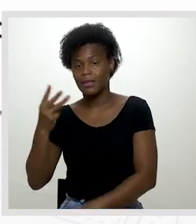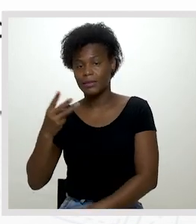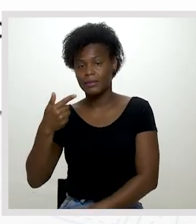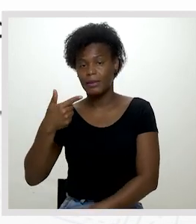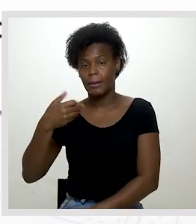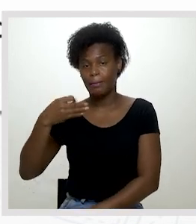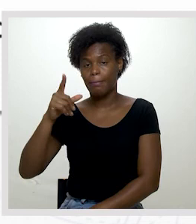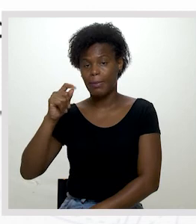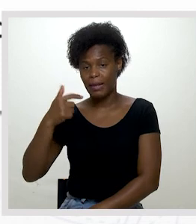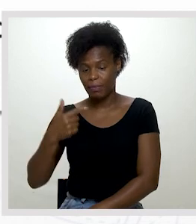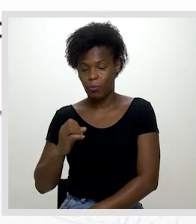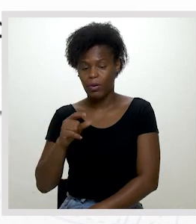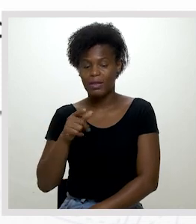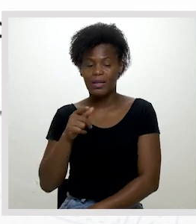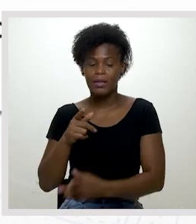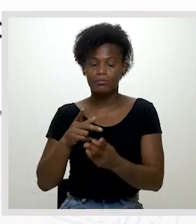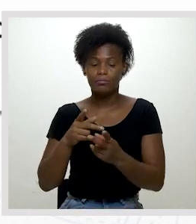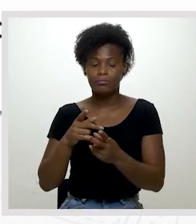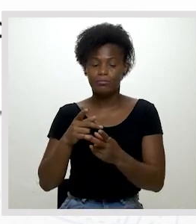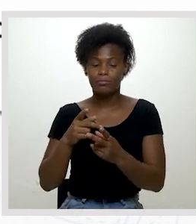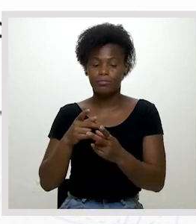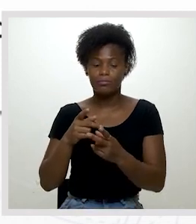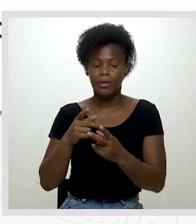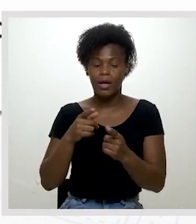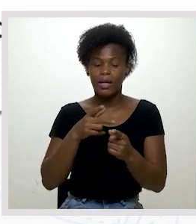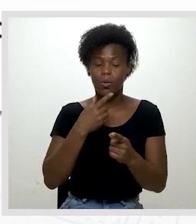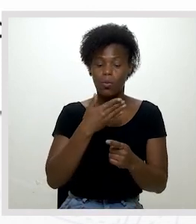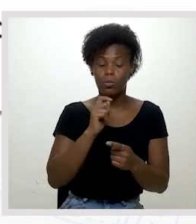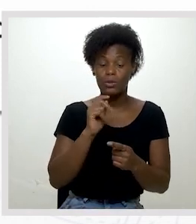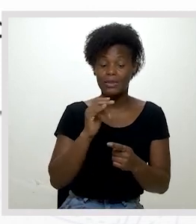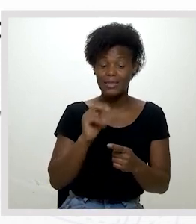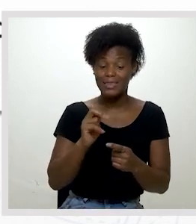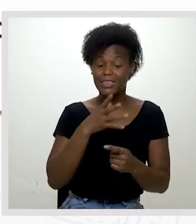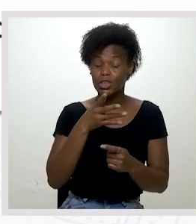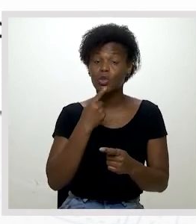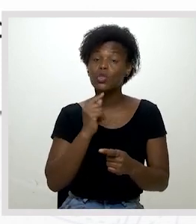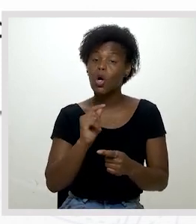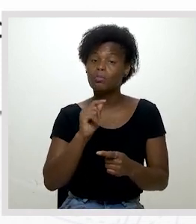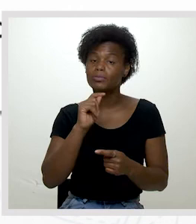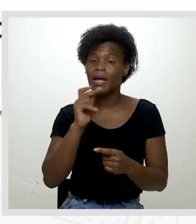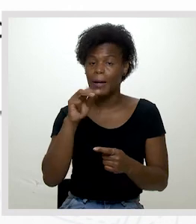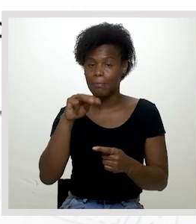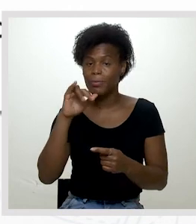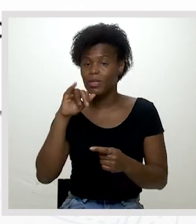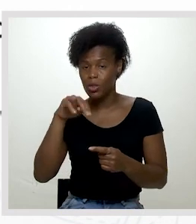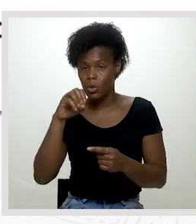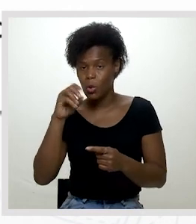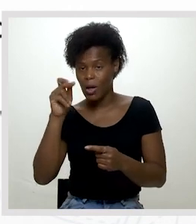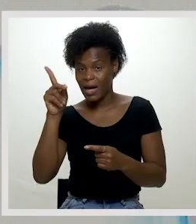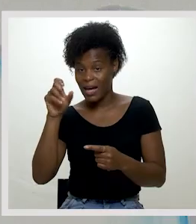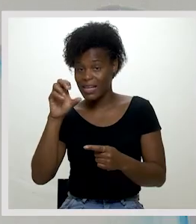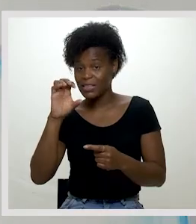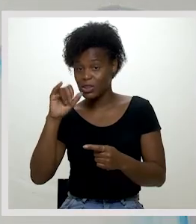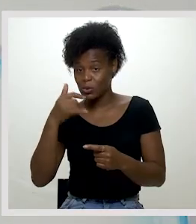E 1.3, dizer o nome do aminoácido codificado por ele. Mas lembre-se, vocês